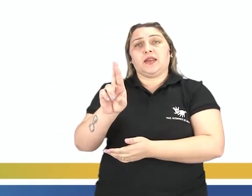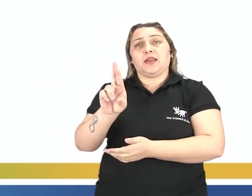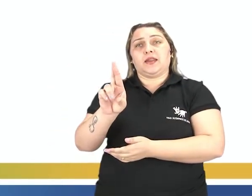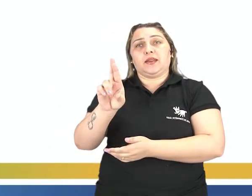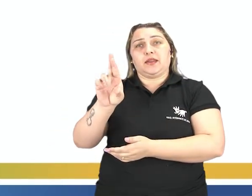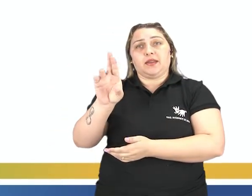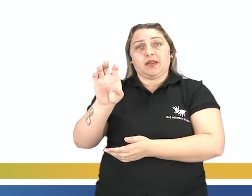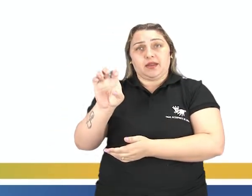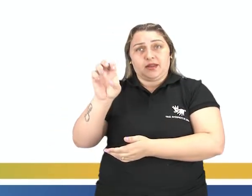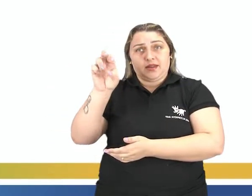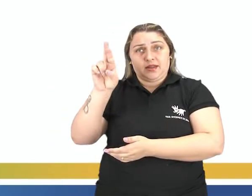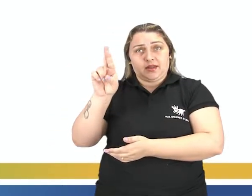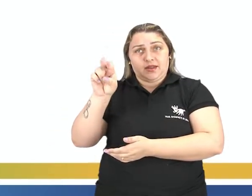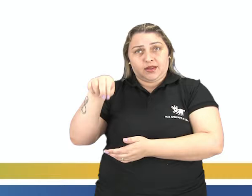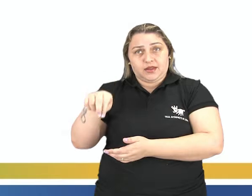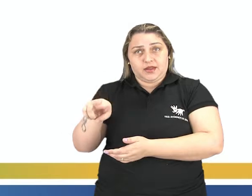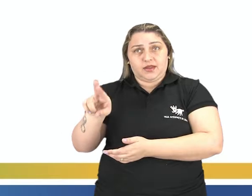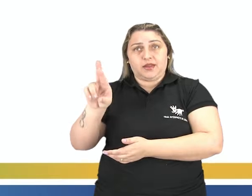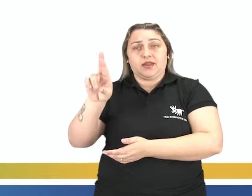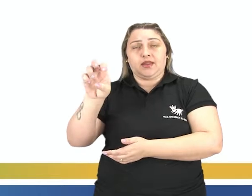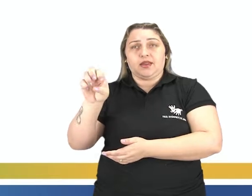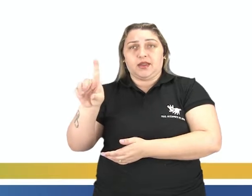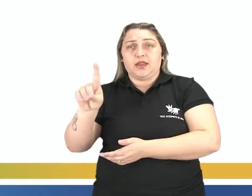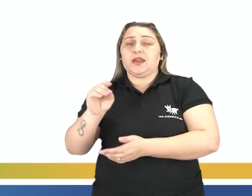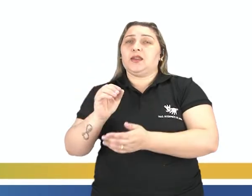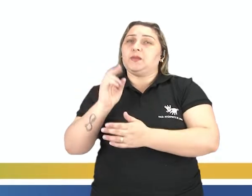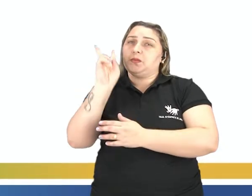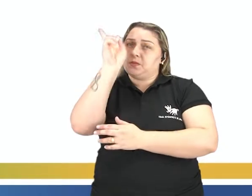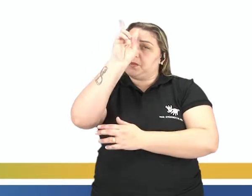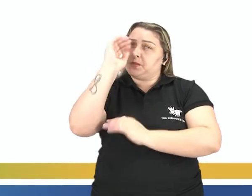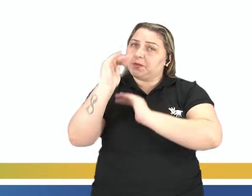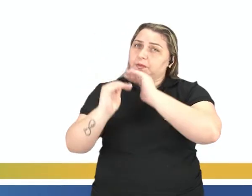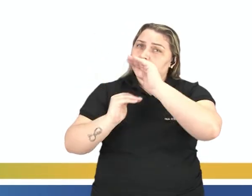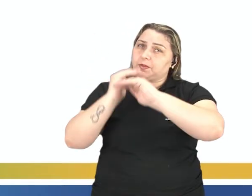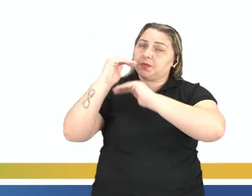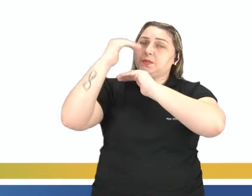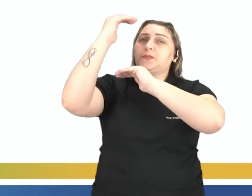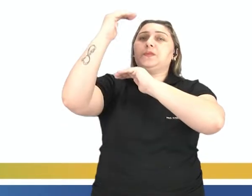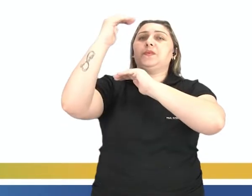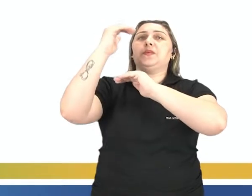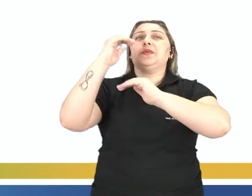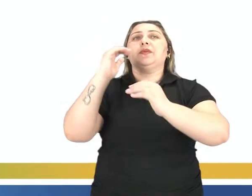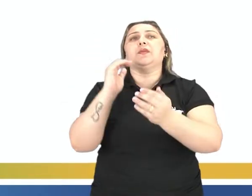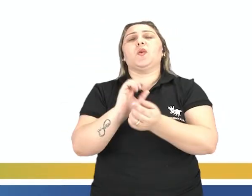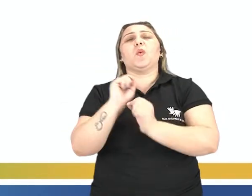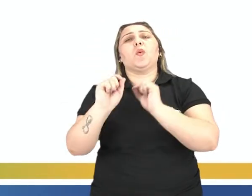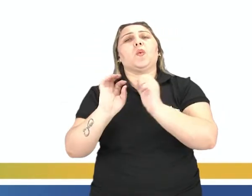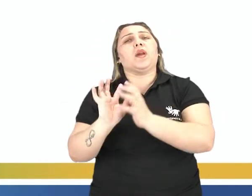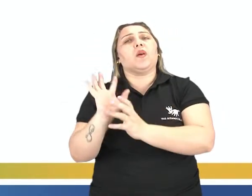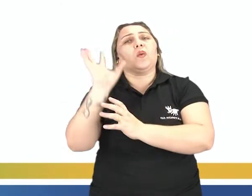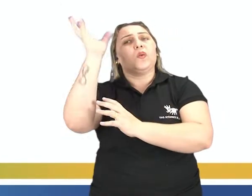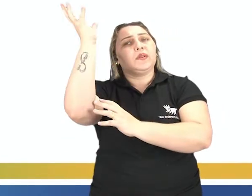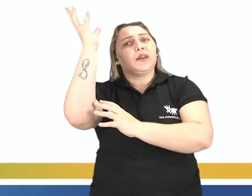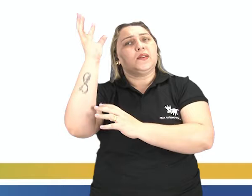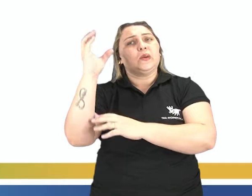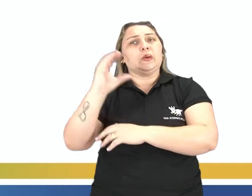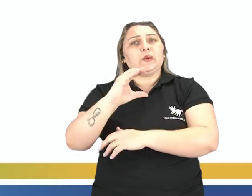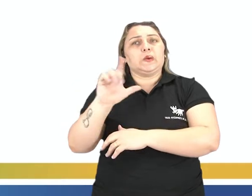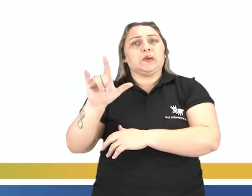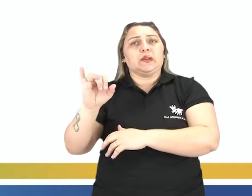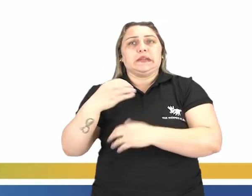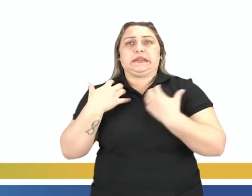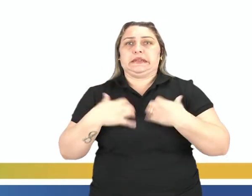vai ser a história, tá? Com um início, com um desenvolvimento, com um clímax, que é